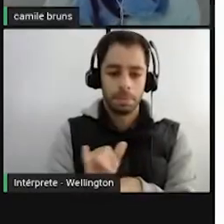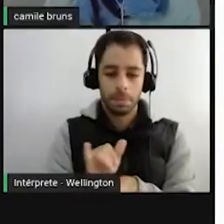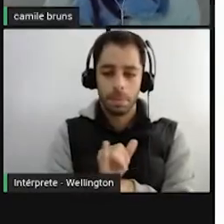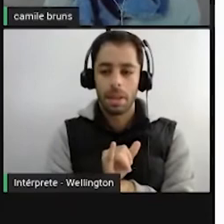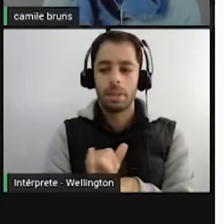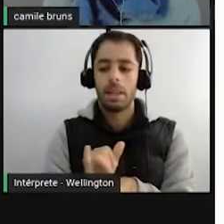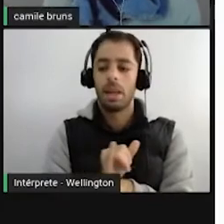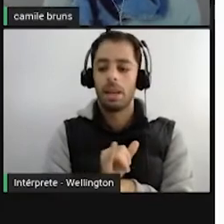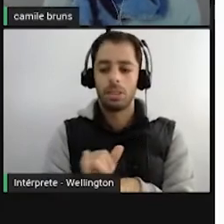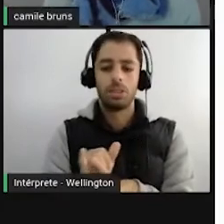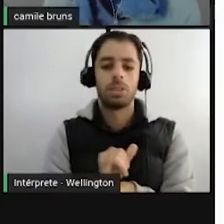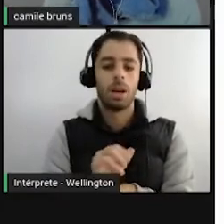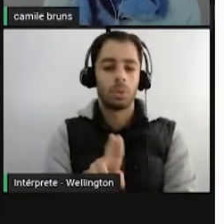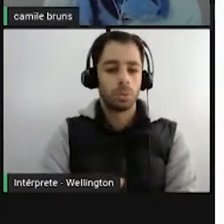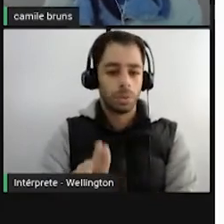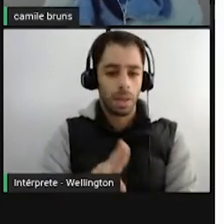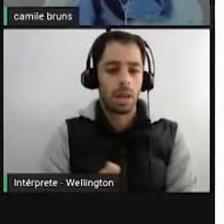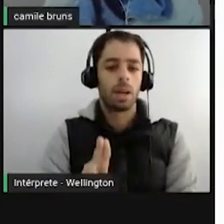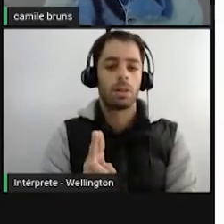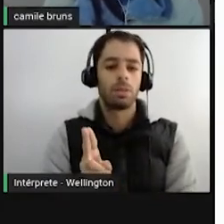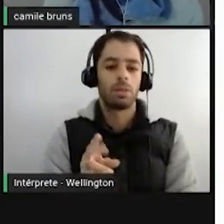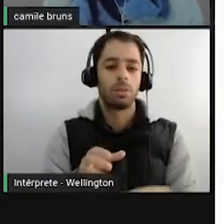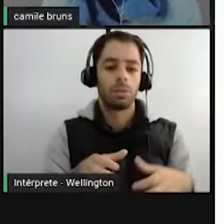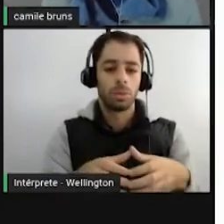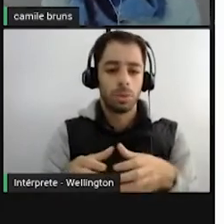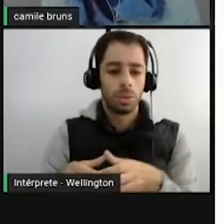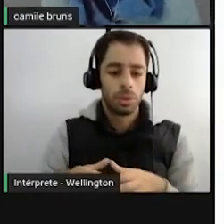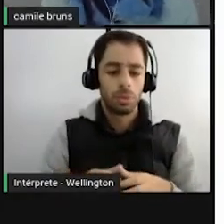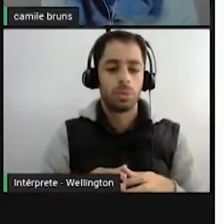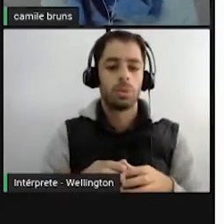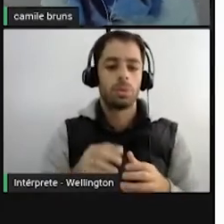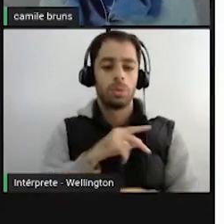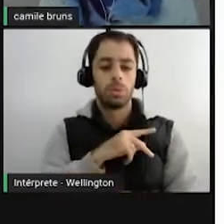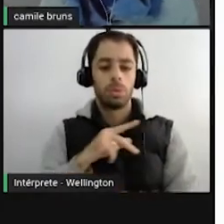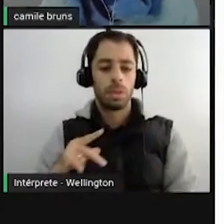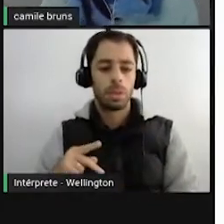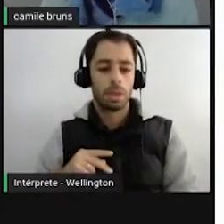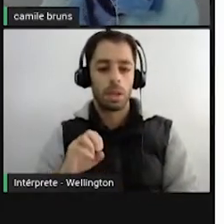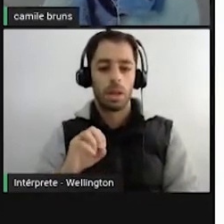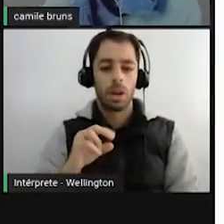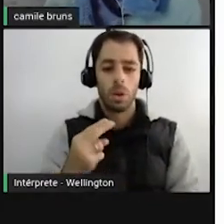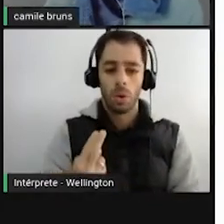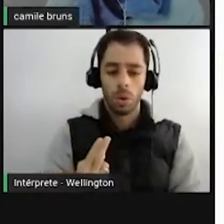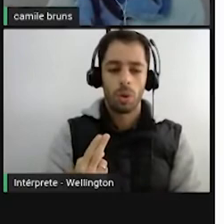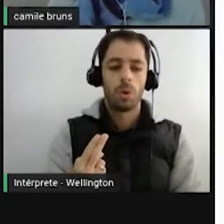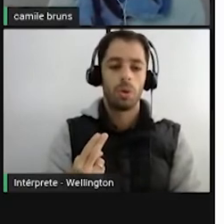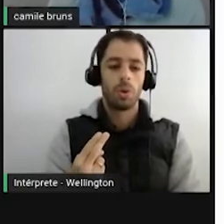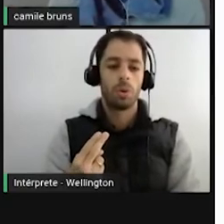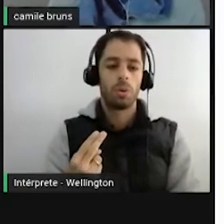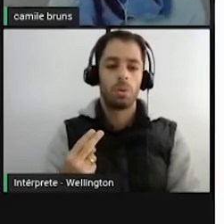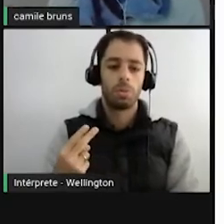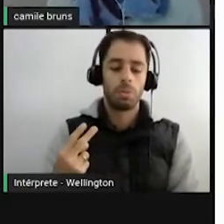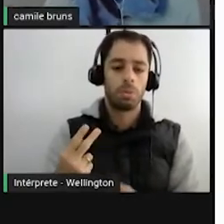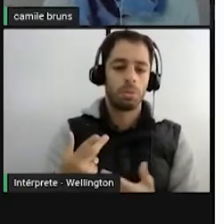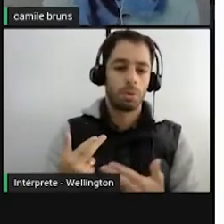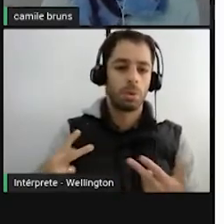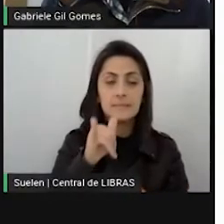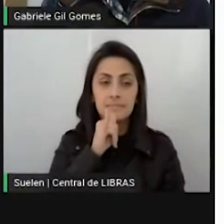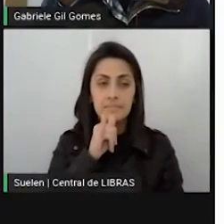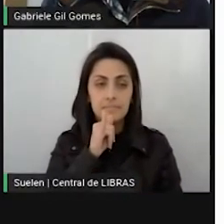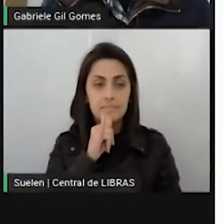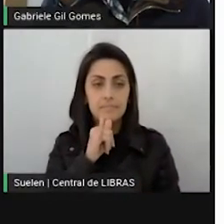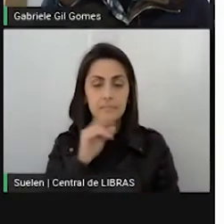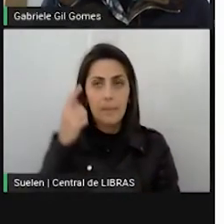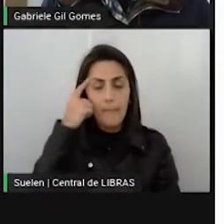do processo de seleção em 2021 respondendo diversos questionamentos em especial sobre o preenchimento de dados a não